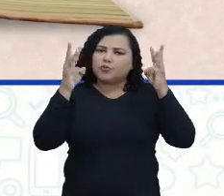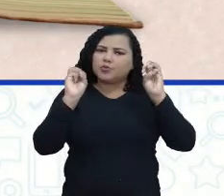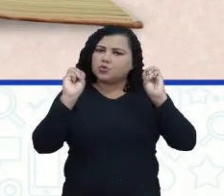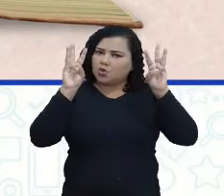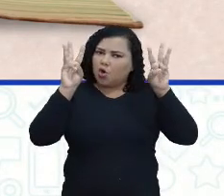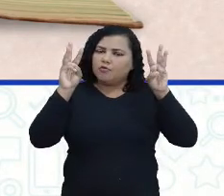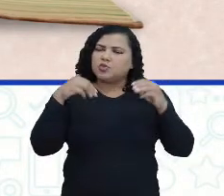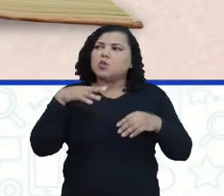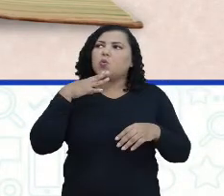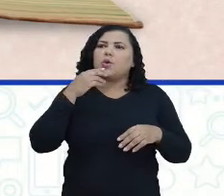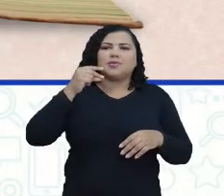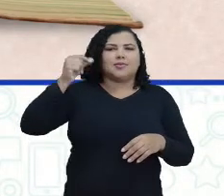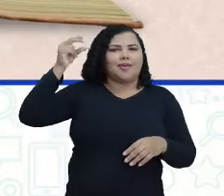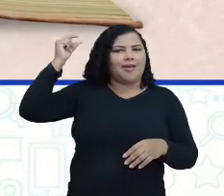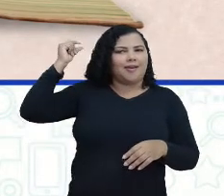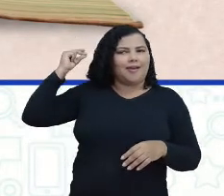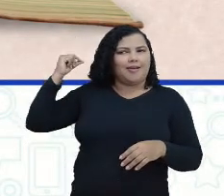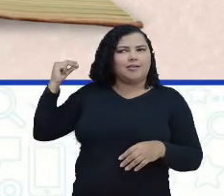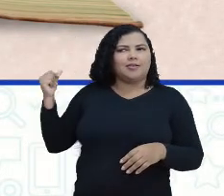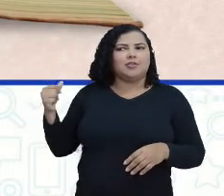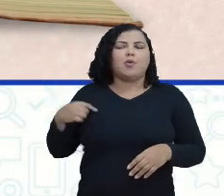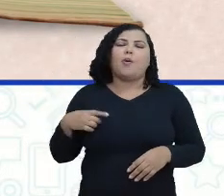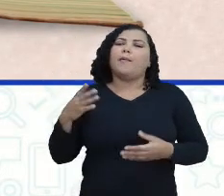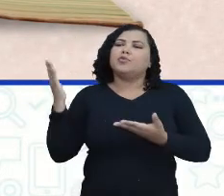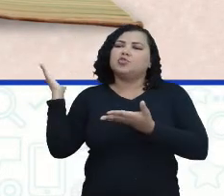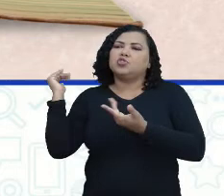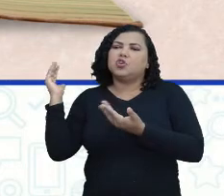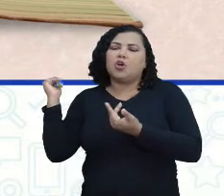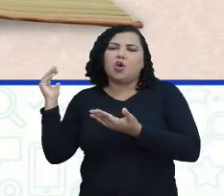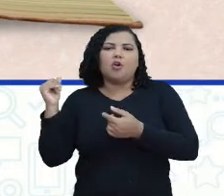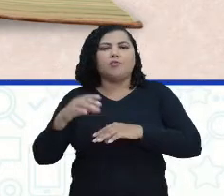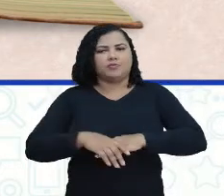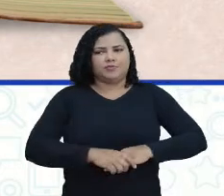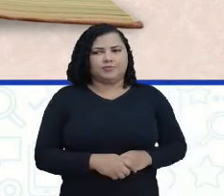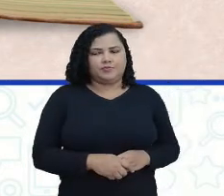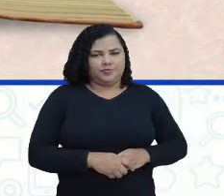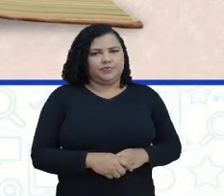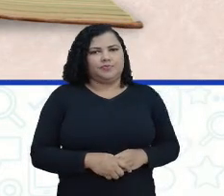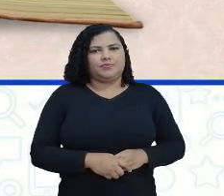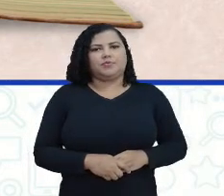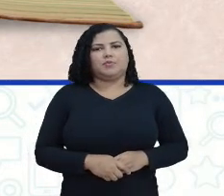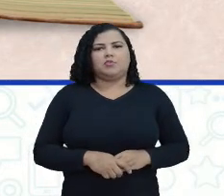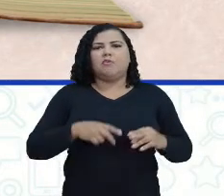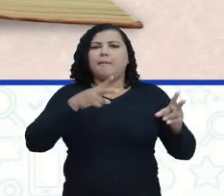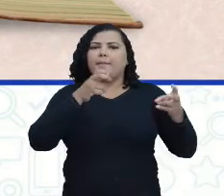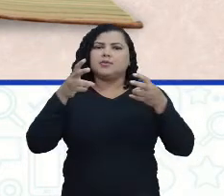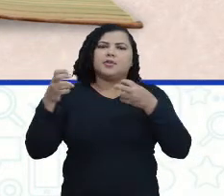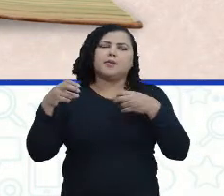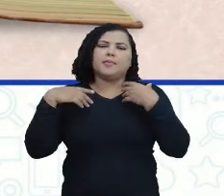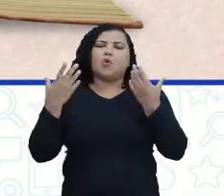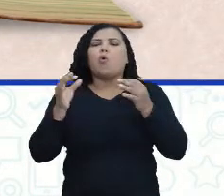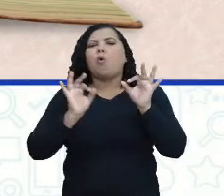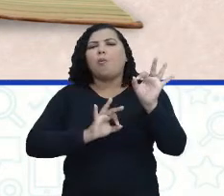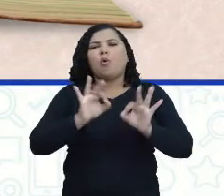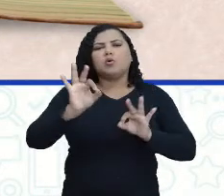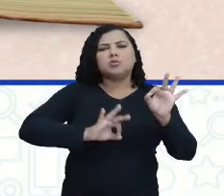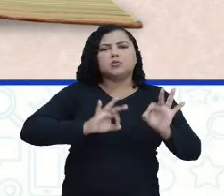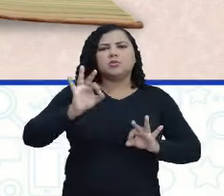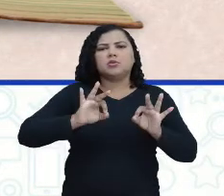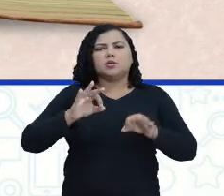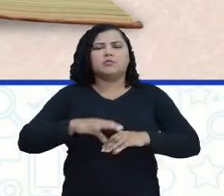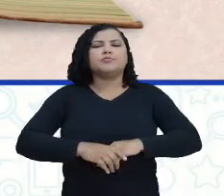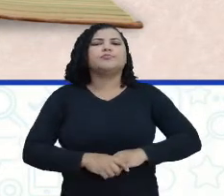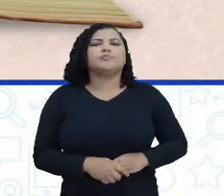novo, tipo jovem, adolescente. Outros são até anteriores a isso. E a gente vai ver como ele foi se organizando, como esse